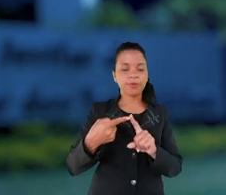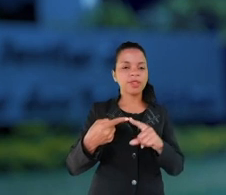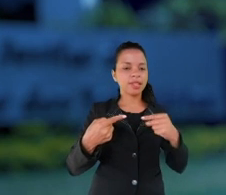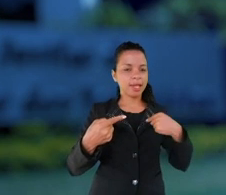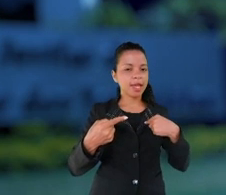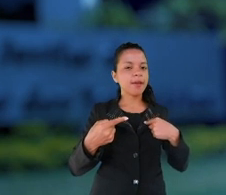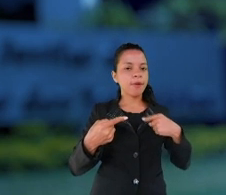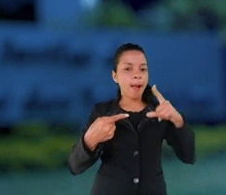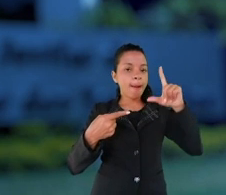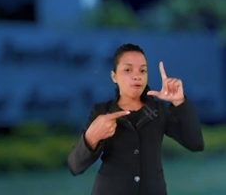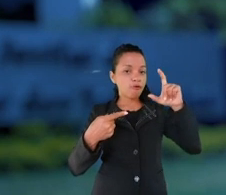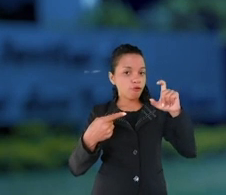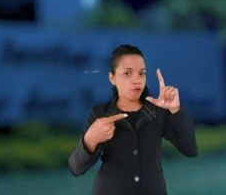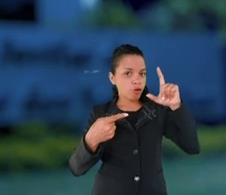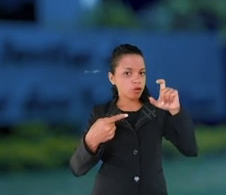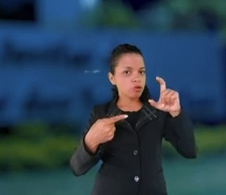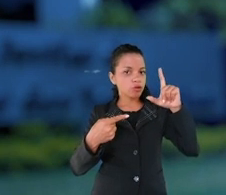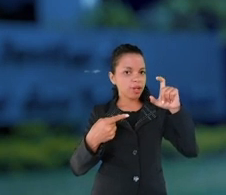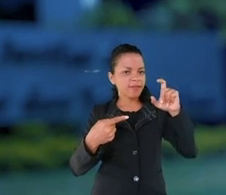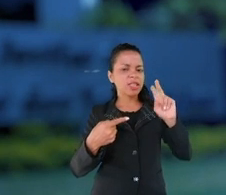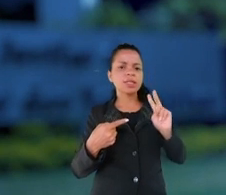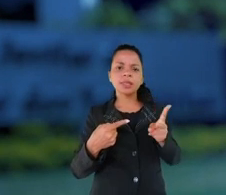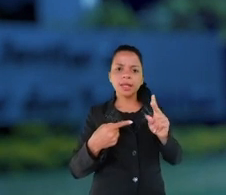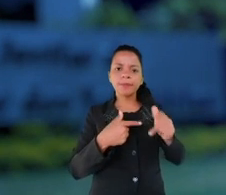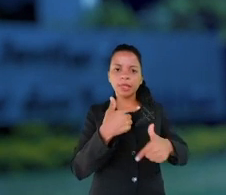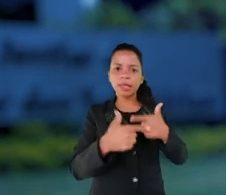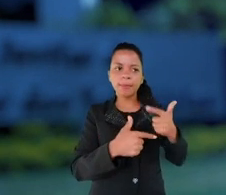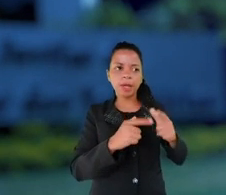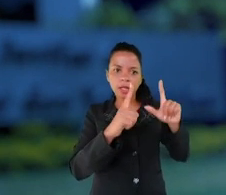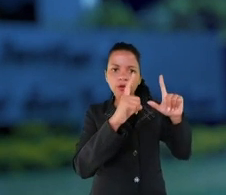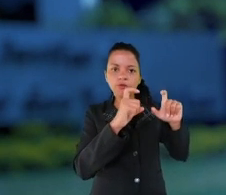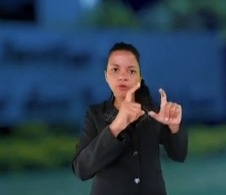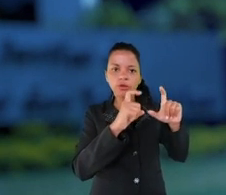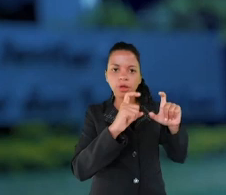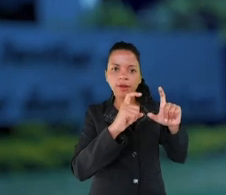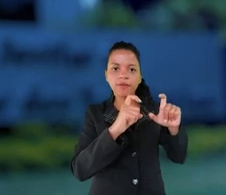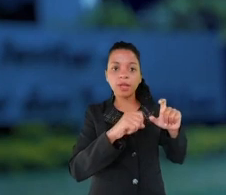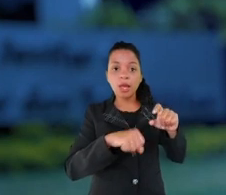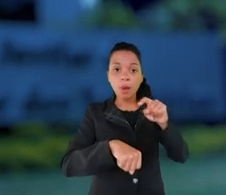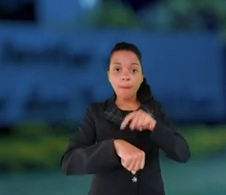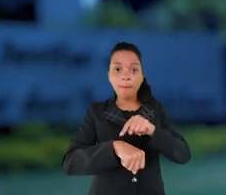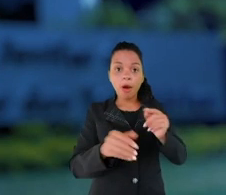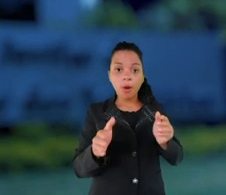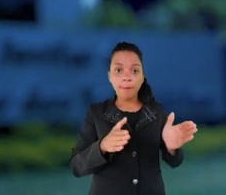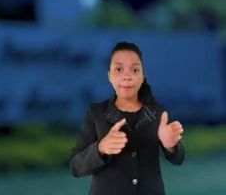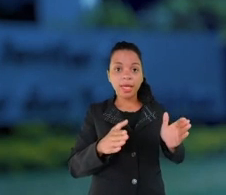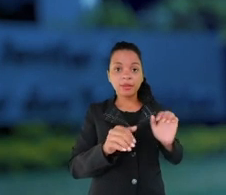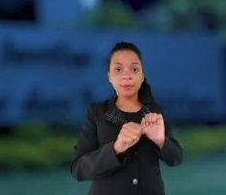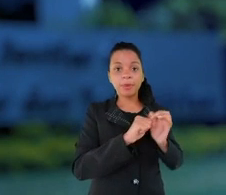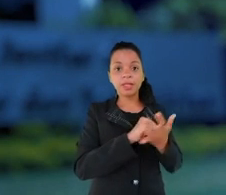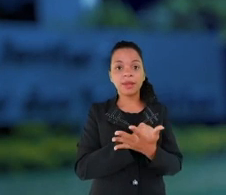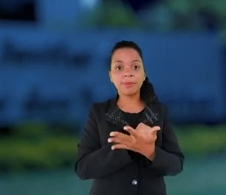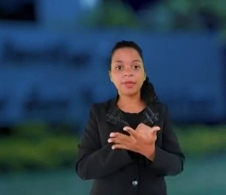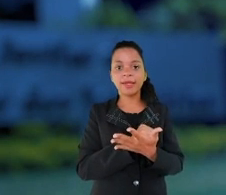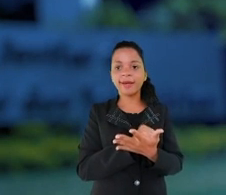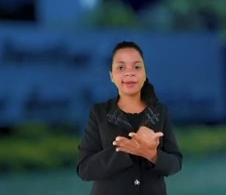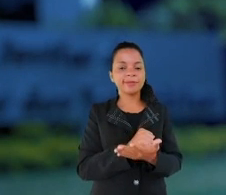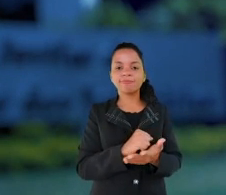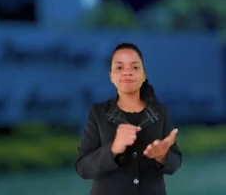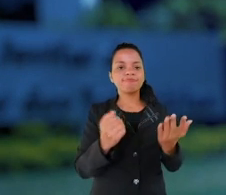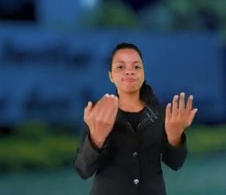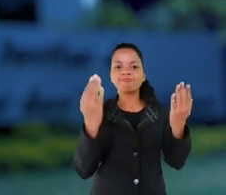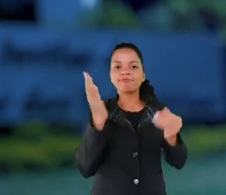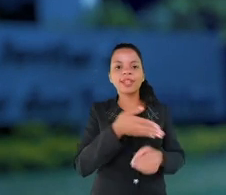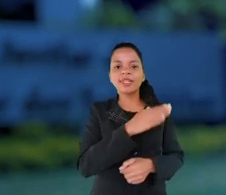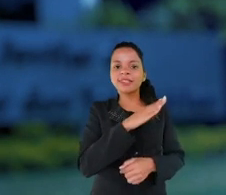sempre retratei outras pessoas, e quando a pandemia aconteceu, eu perdi todos os meus trabalhos e eu queria fotografar, então eu comecei a